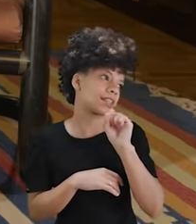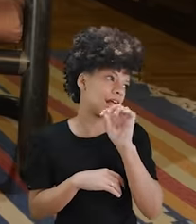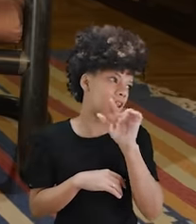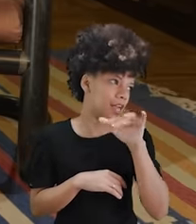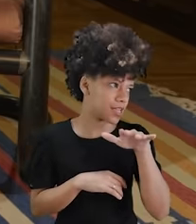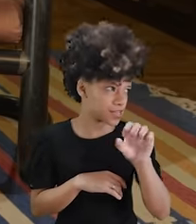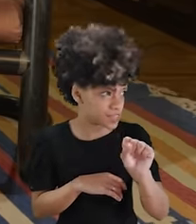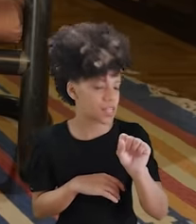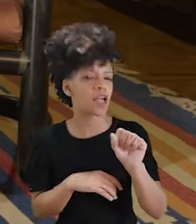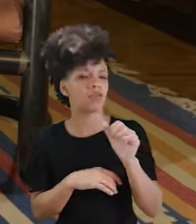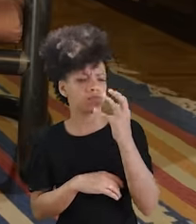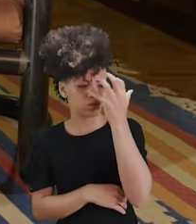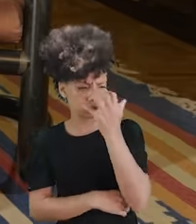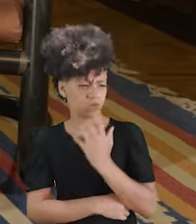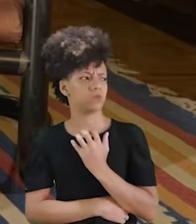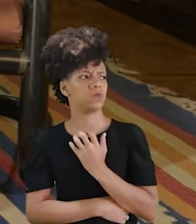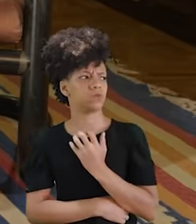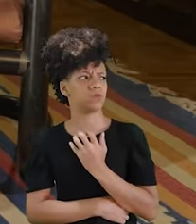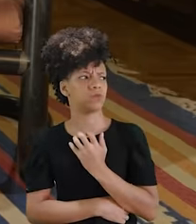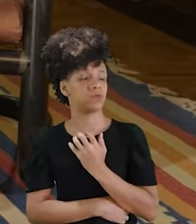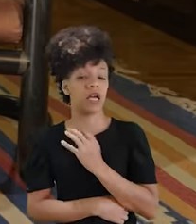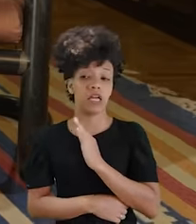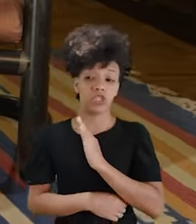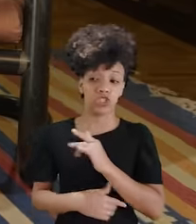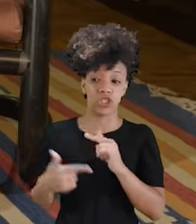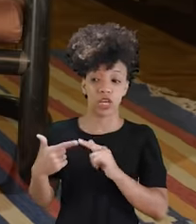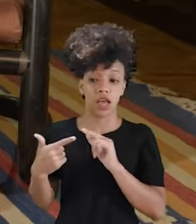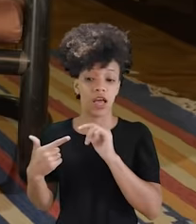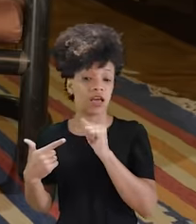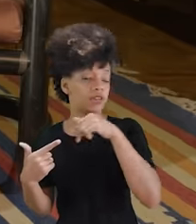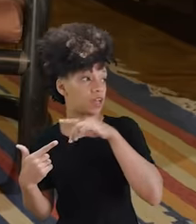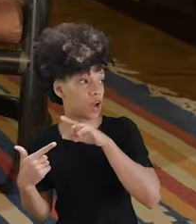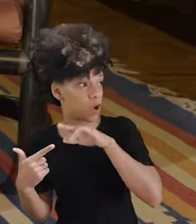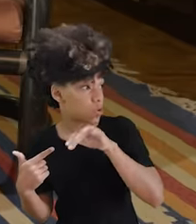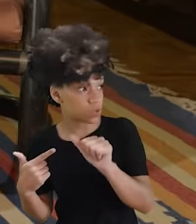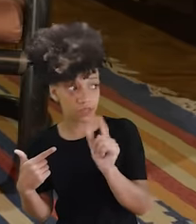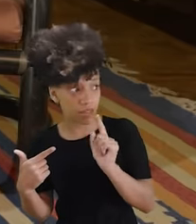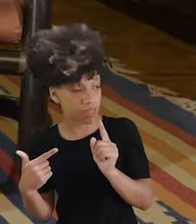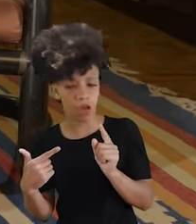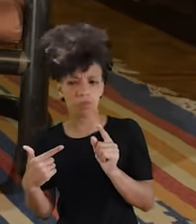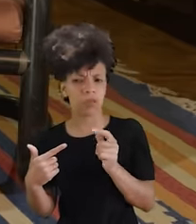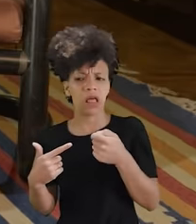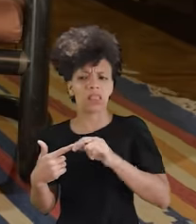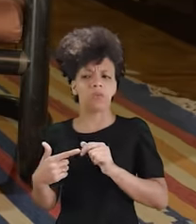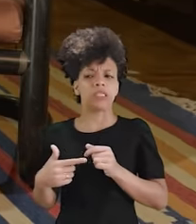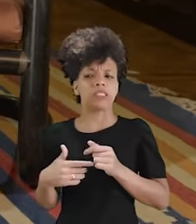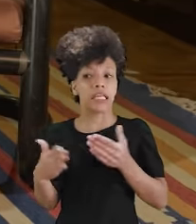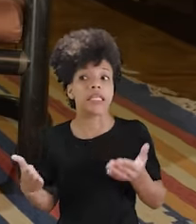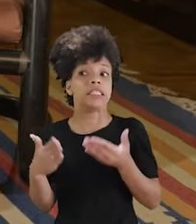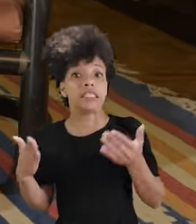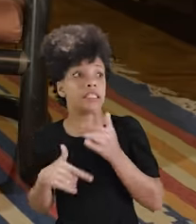mais fechados são mais sérios já usando a luz não você não precisa fazer esforço